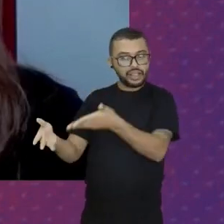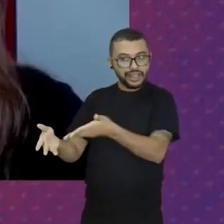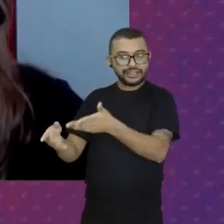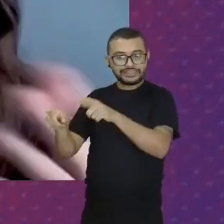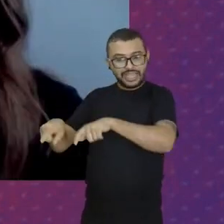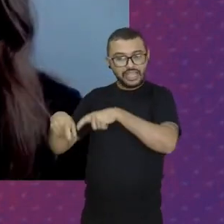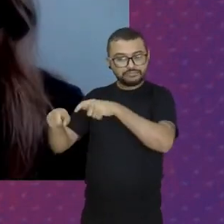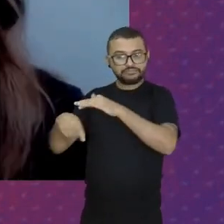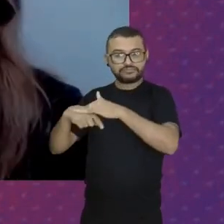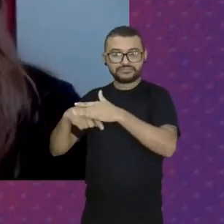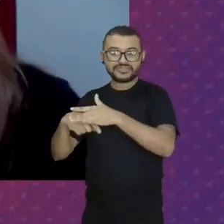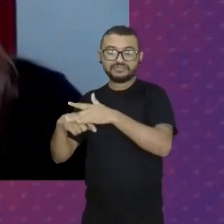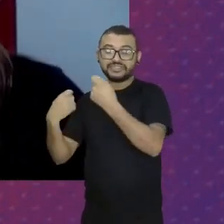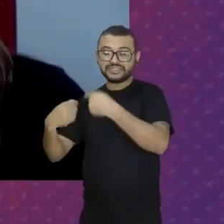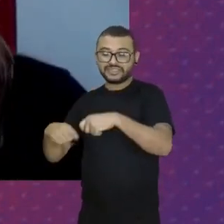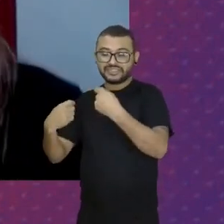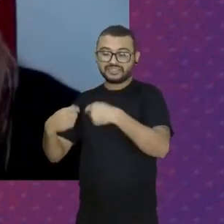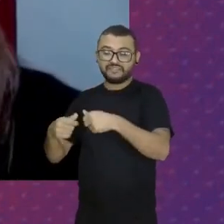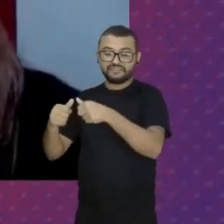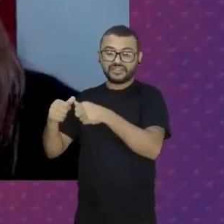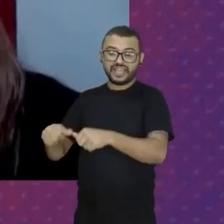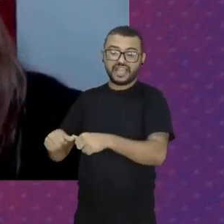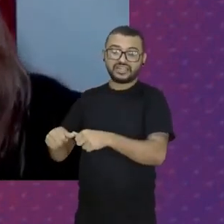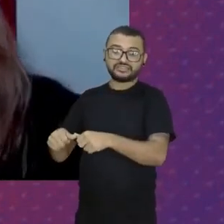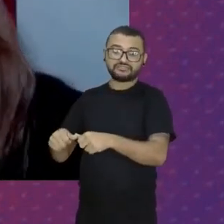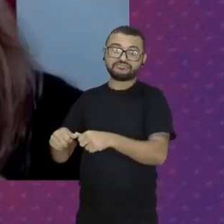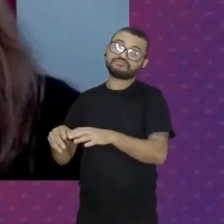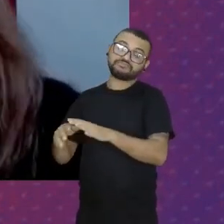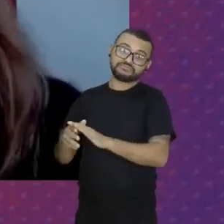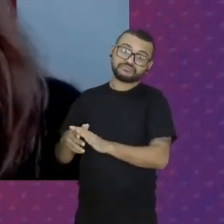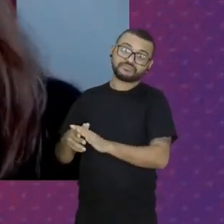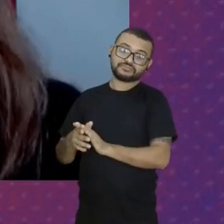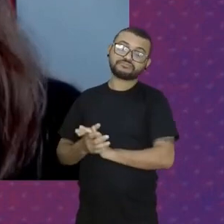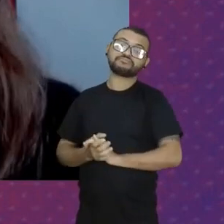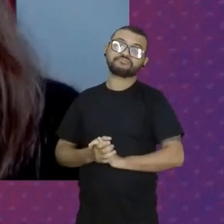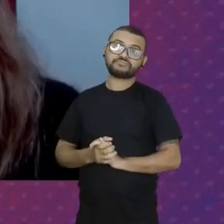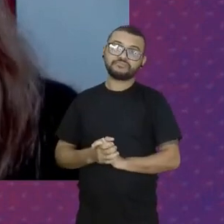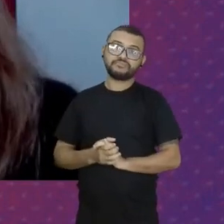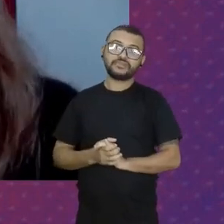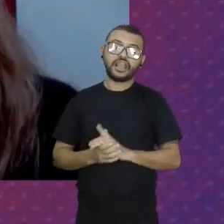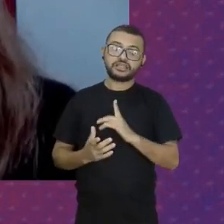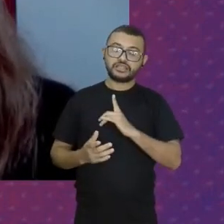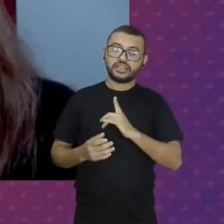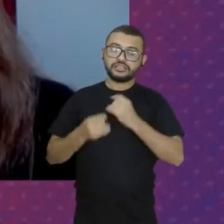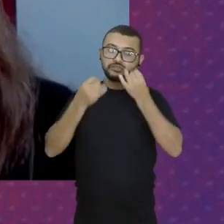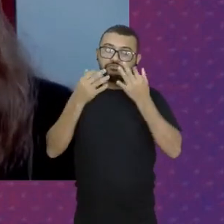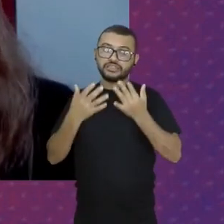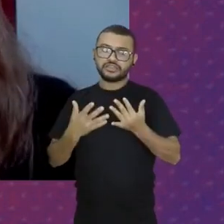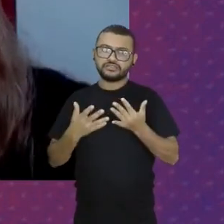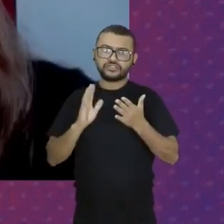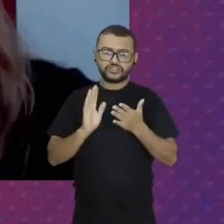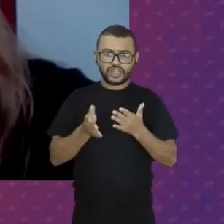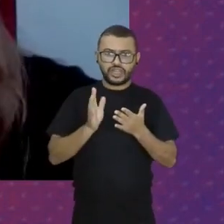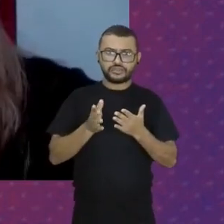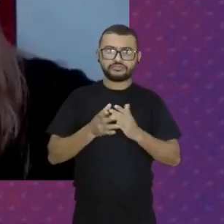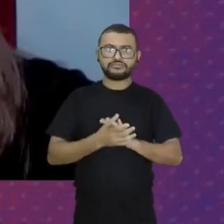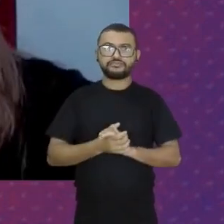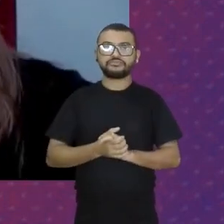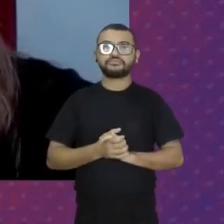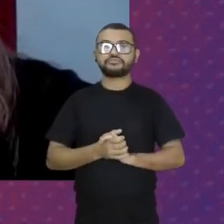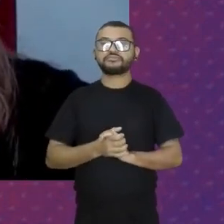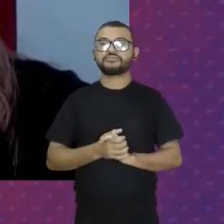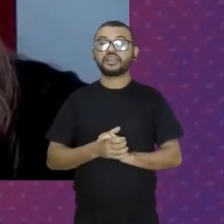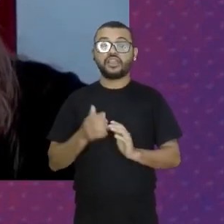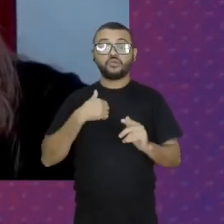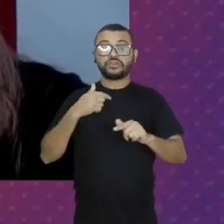mais continuados, vai para o campo. E aí a gente tem dito na SOF, inclusive, que é onde